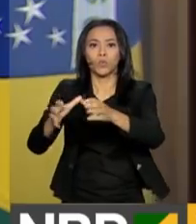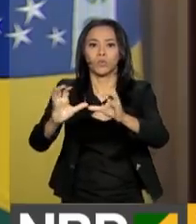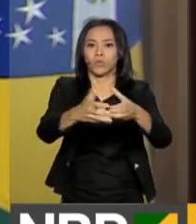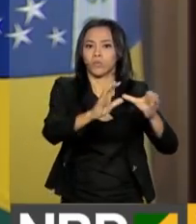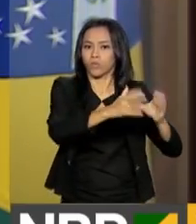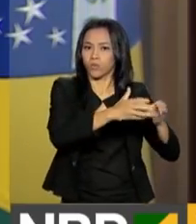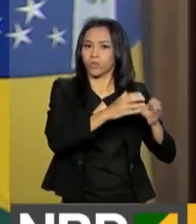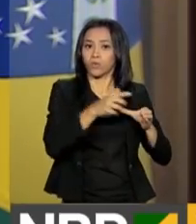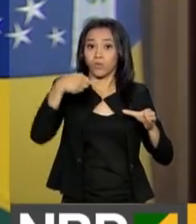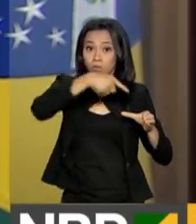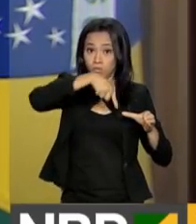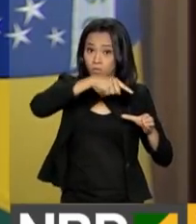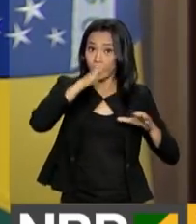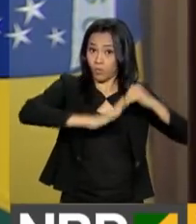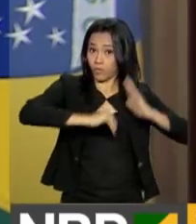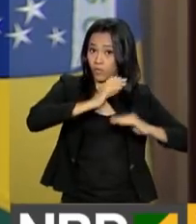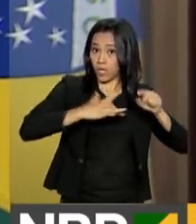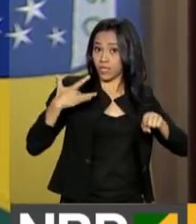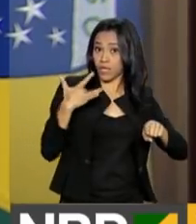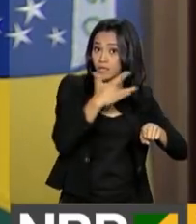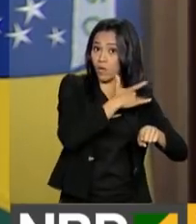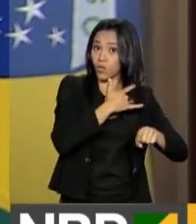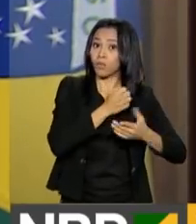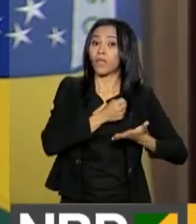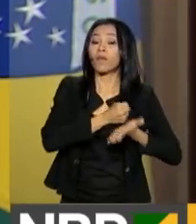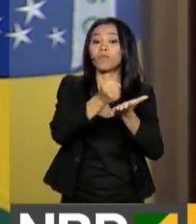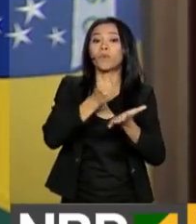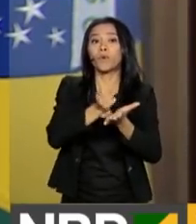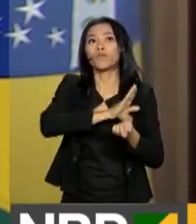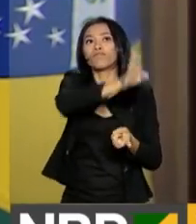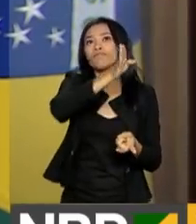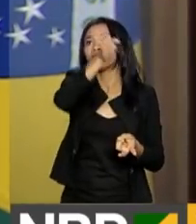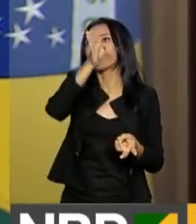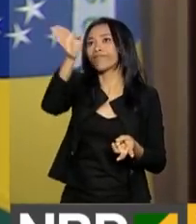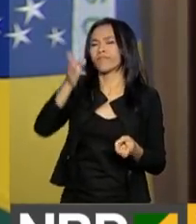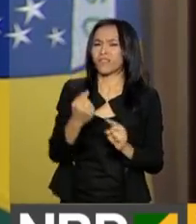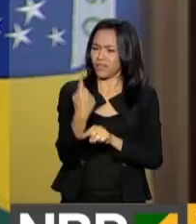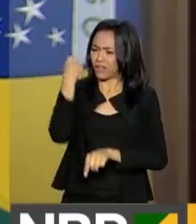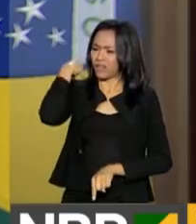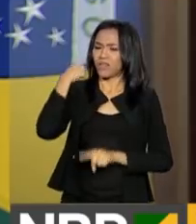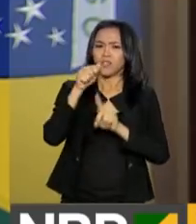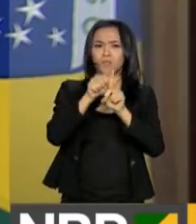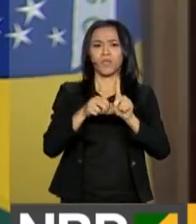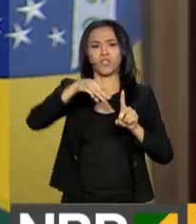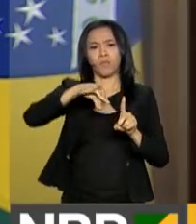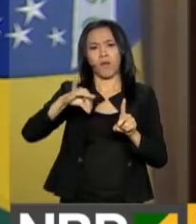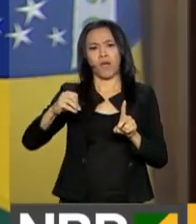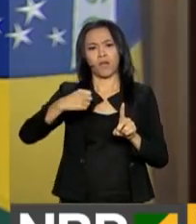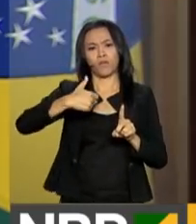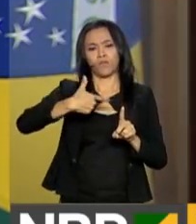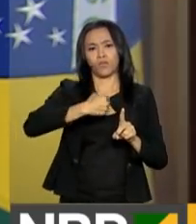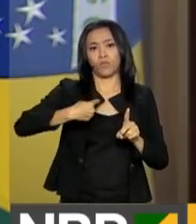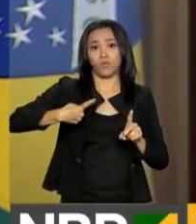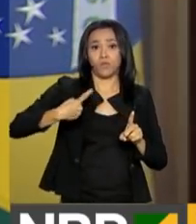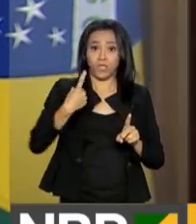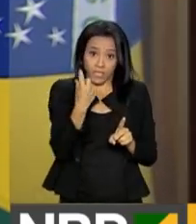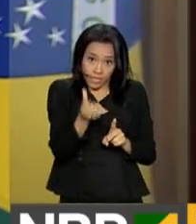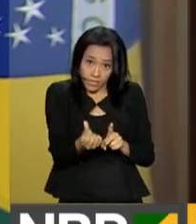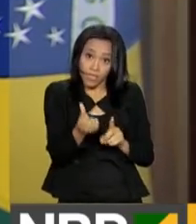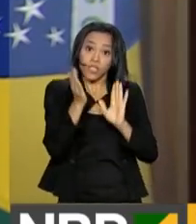chamada atenção básica olha aqui desde maio de 2016 foram